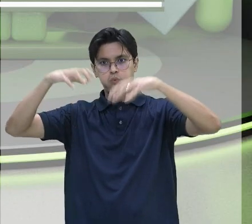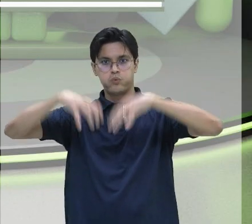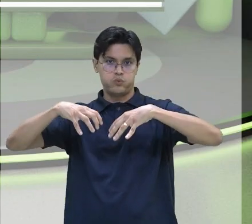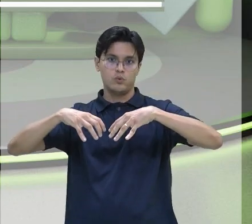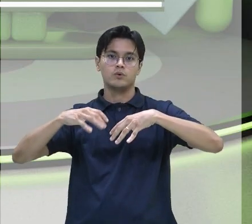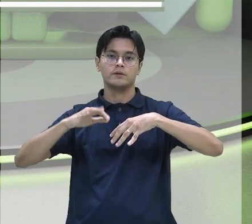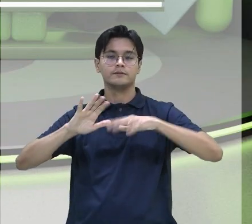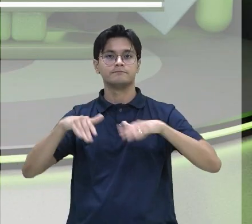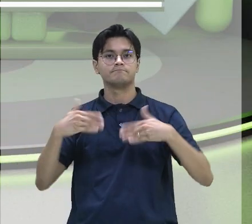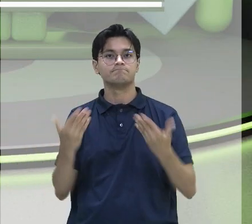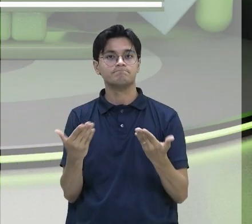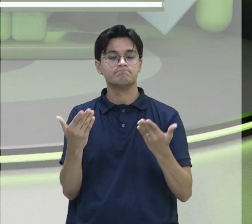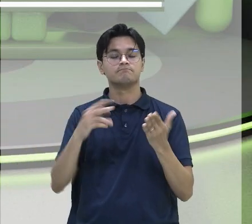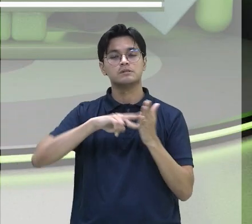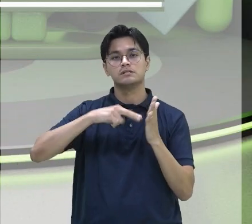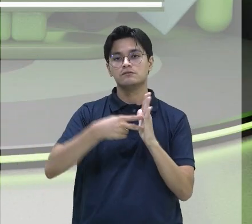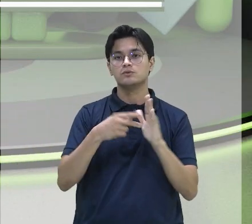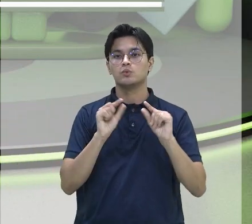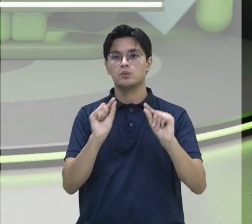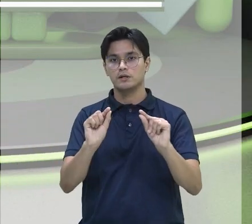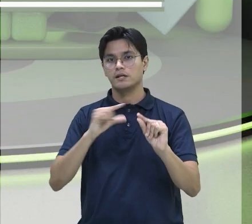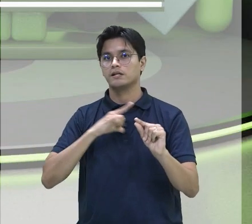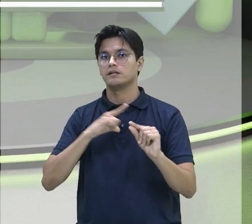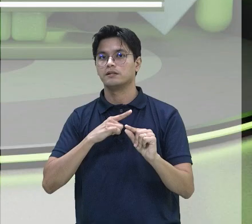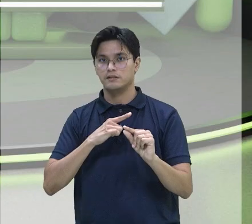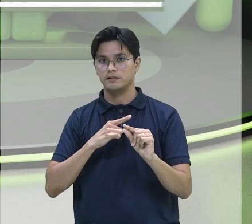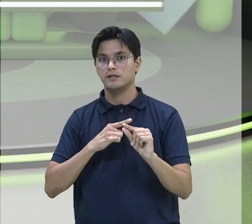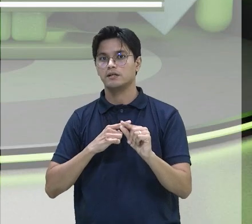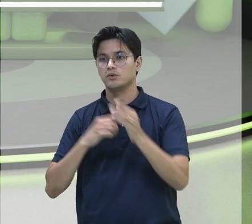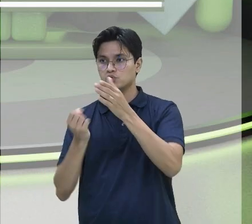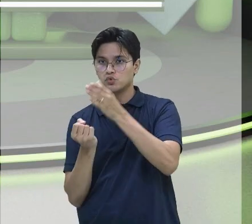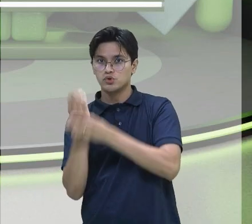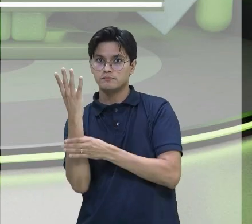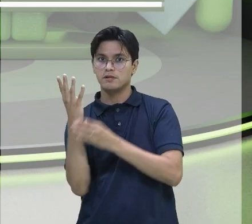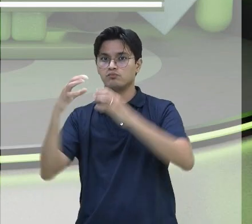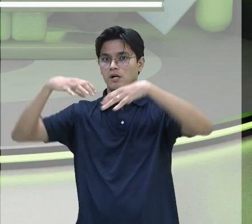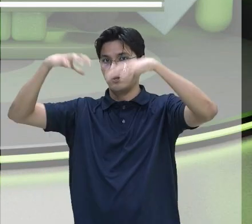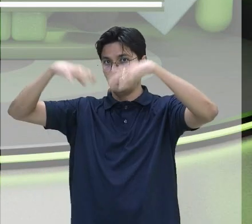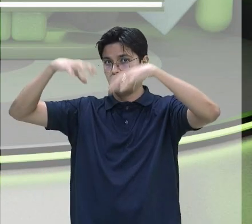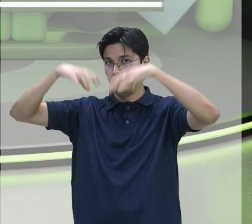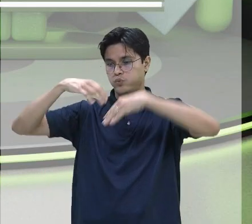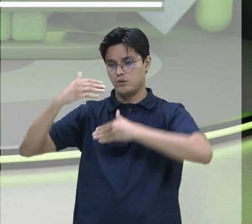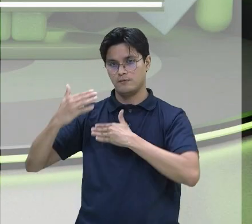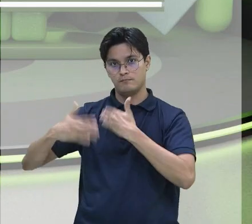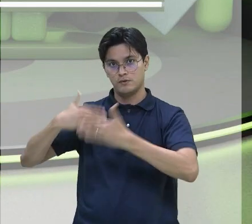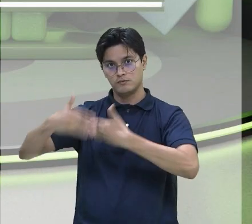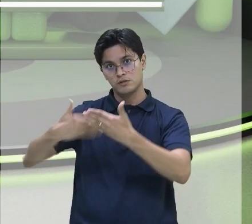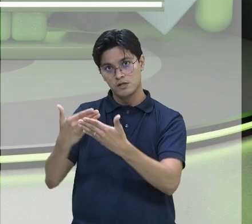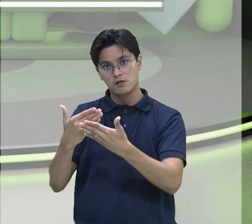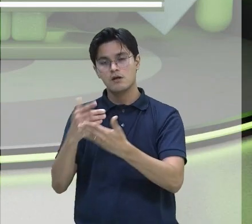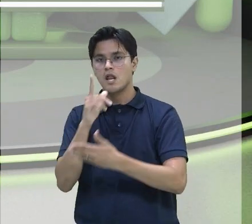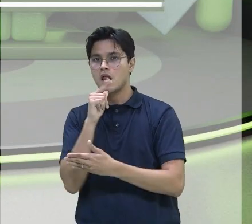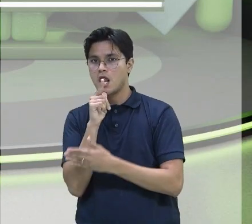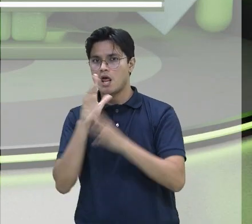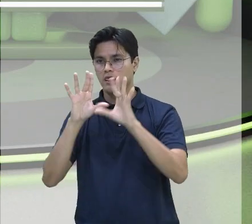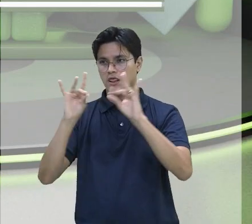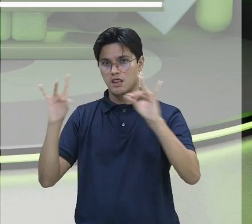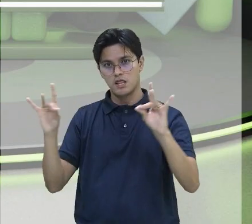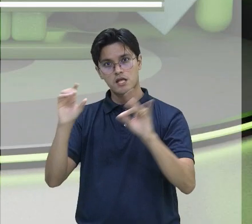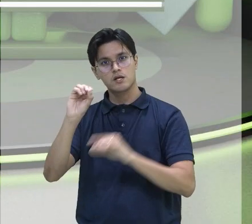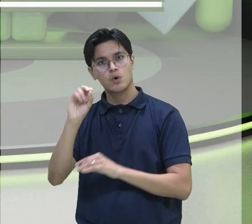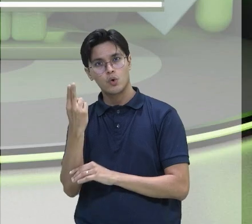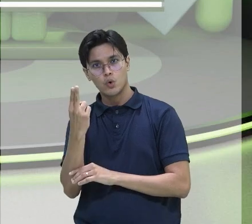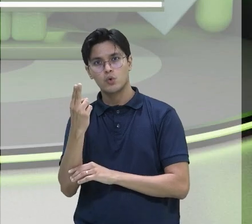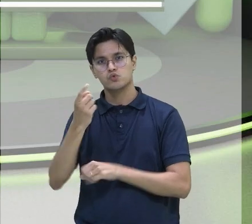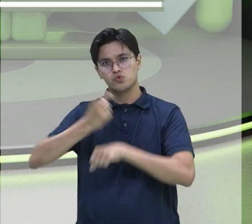precipitação. Ou seja, nós temos a formação da chuva, seja ela na forma líquida ou na forma